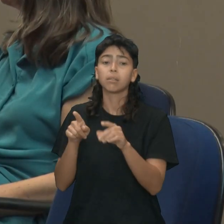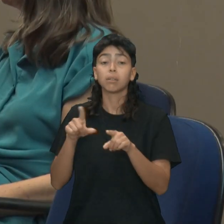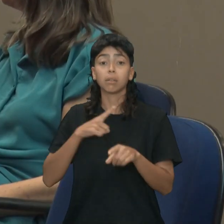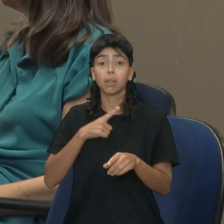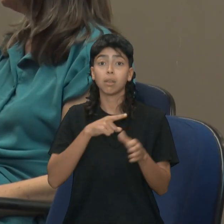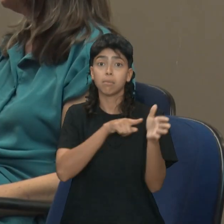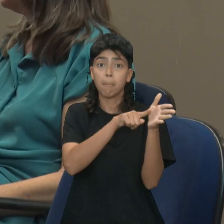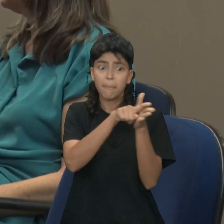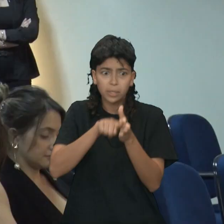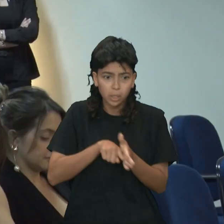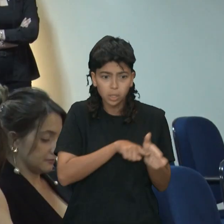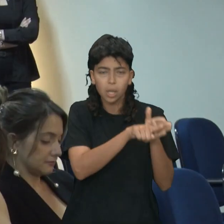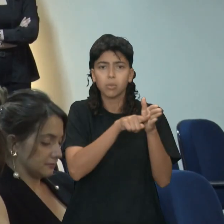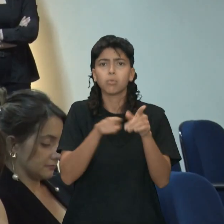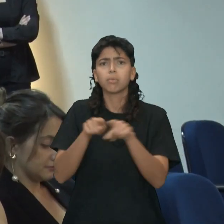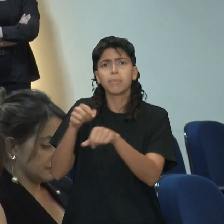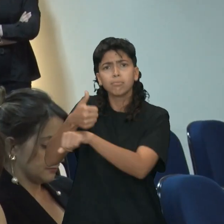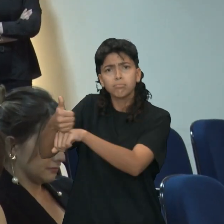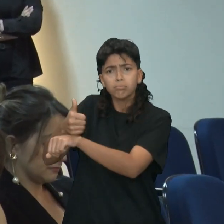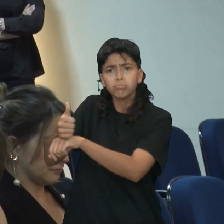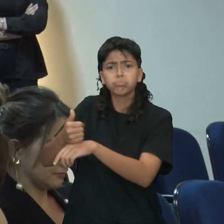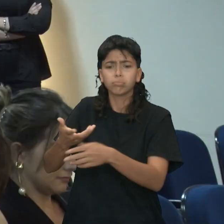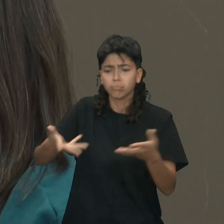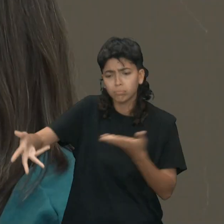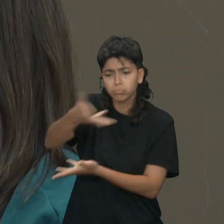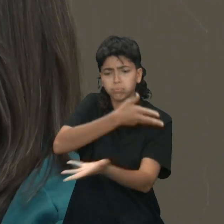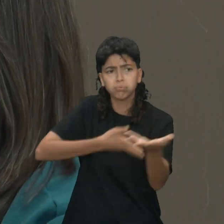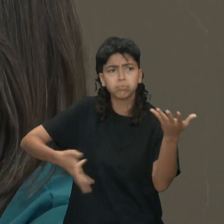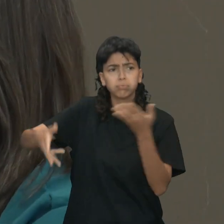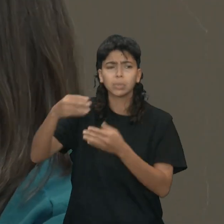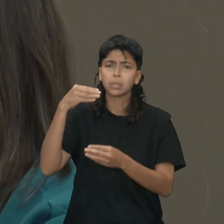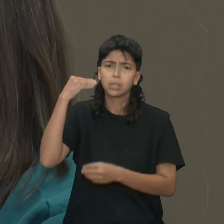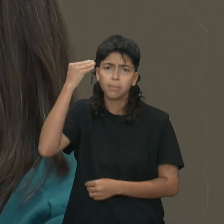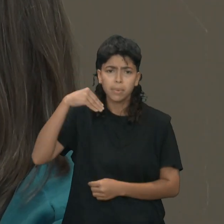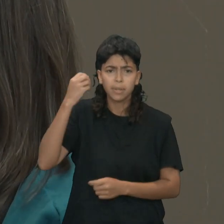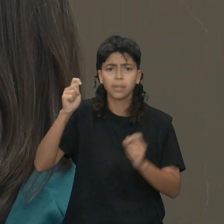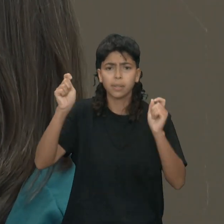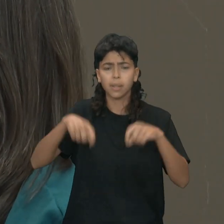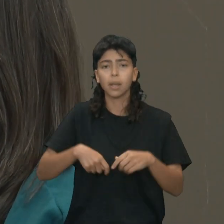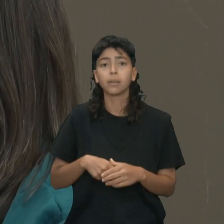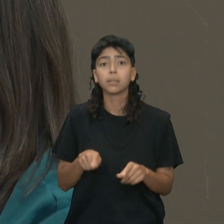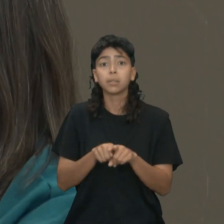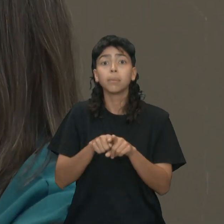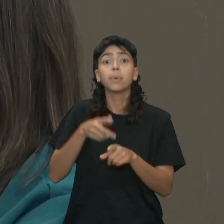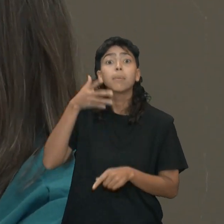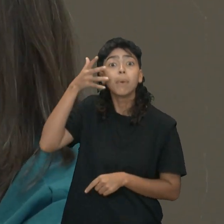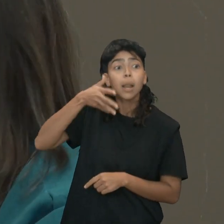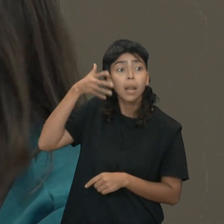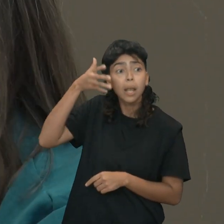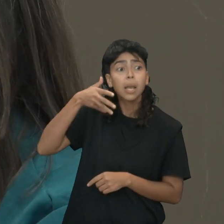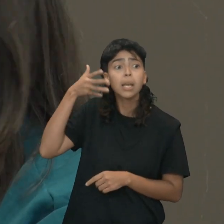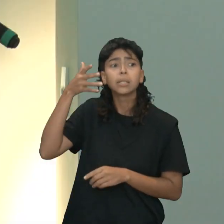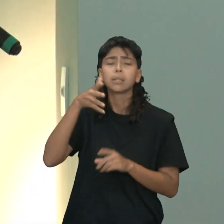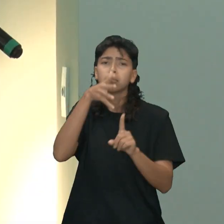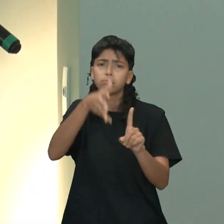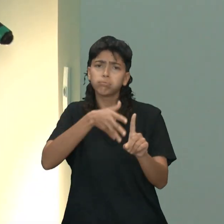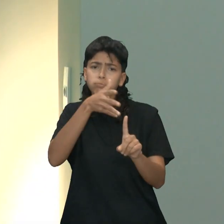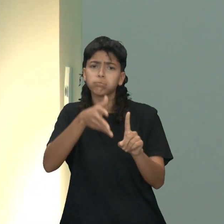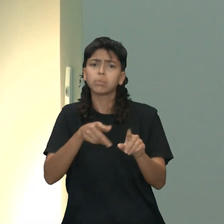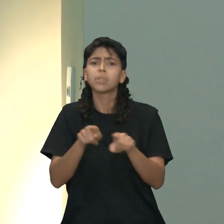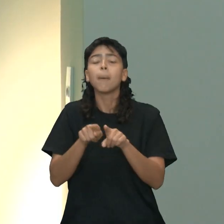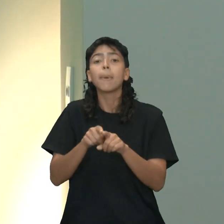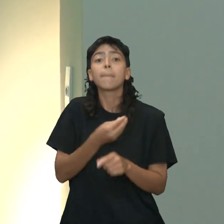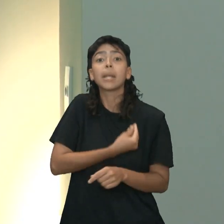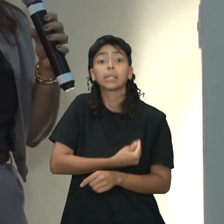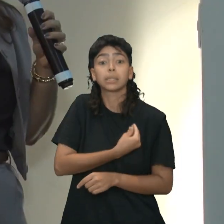proporcionou espaço para network entre especialistas e profissionais. Durante o evento, houve palestras da pró-reitora de Pesquisa e Inovação da UFG, professora